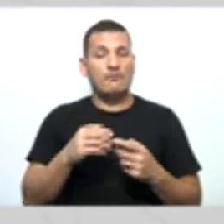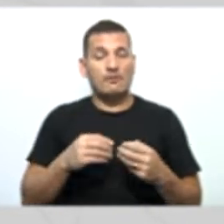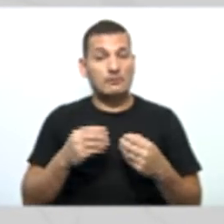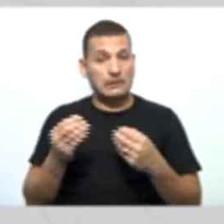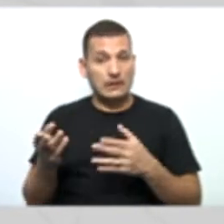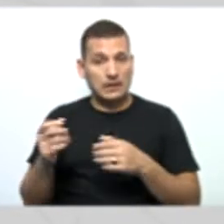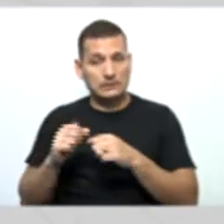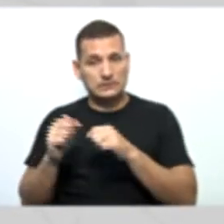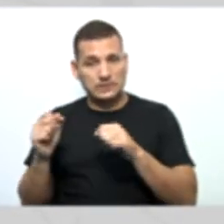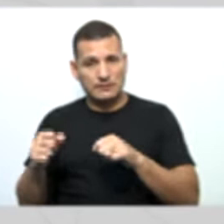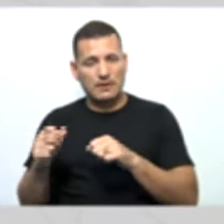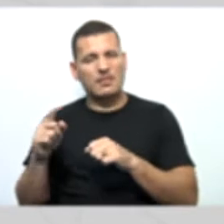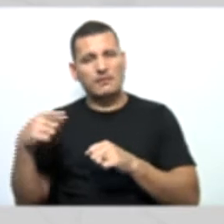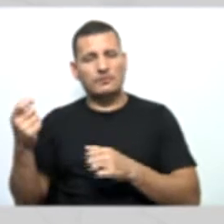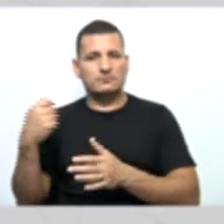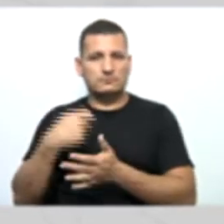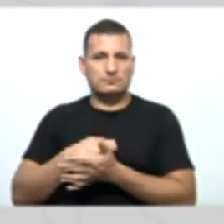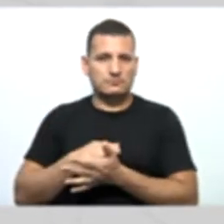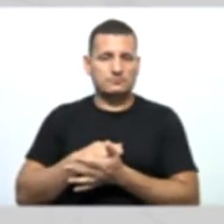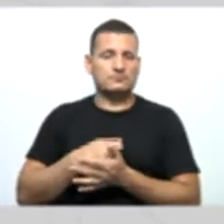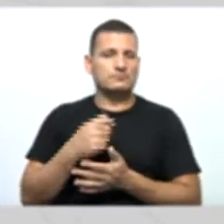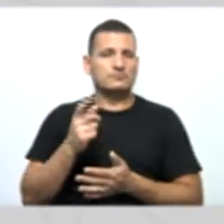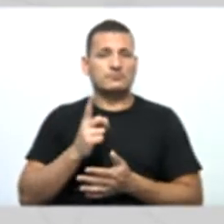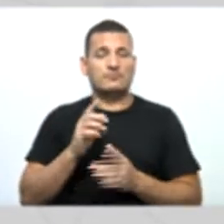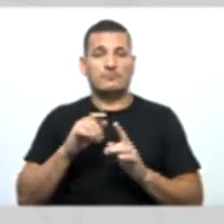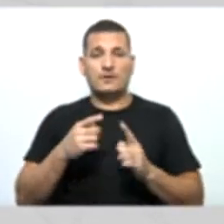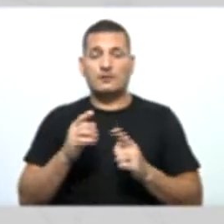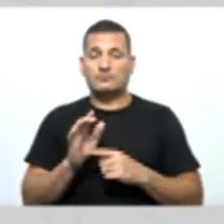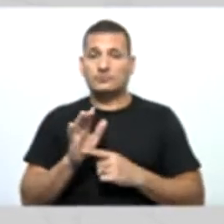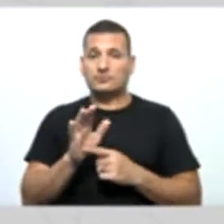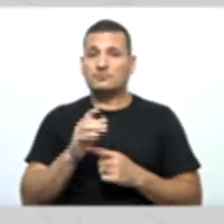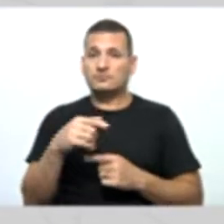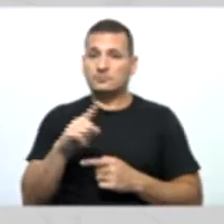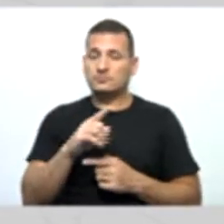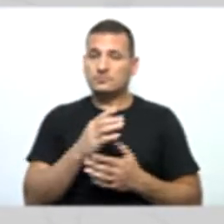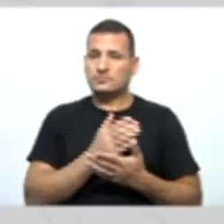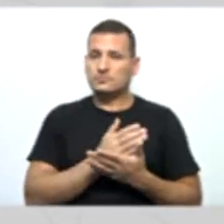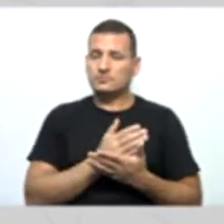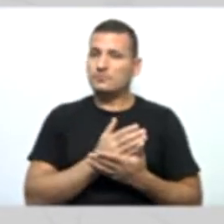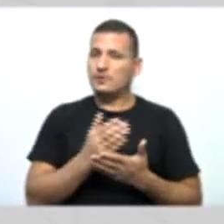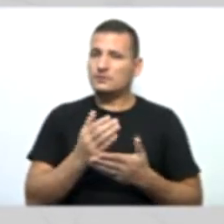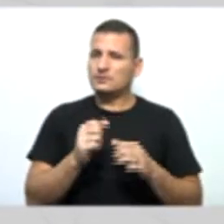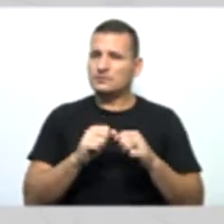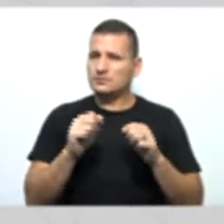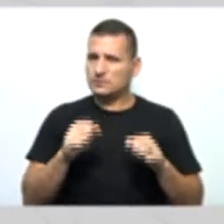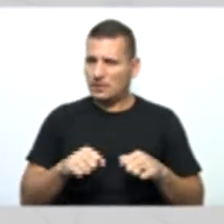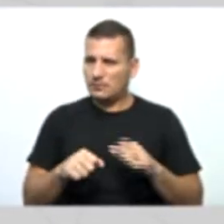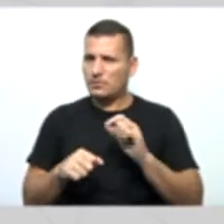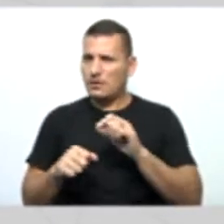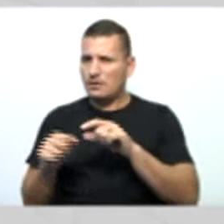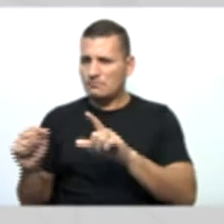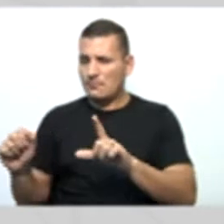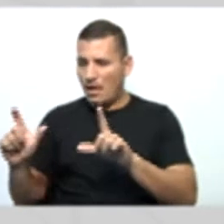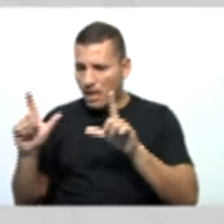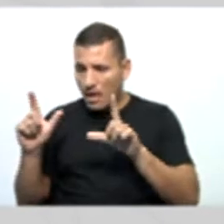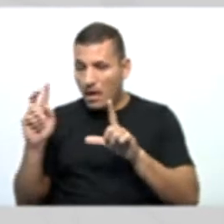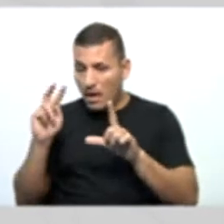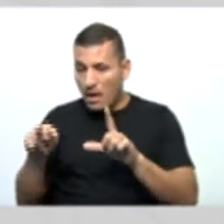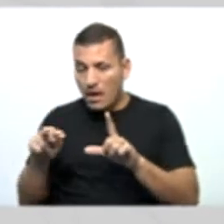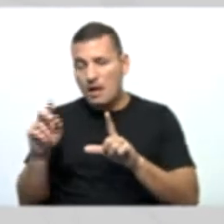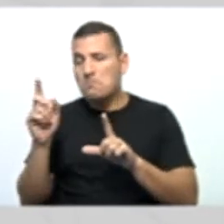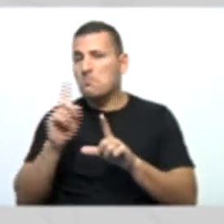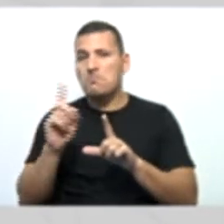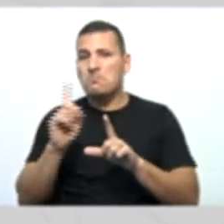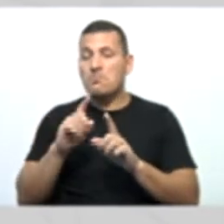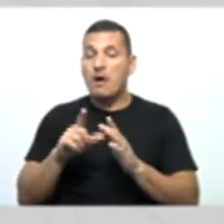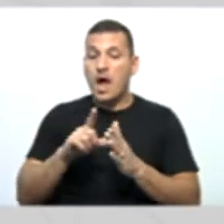sistema. Mas a gente está mostrando para você que o sistema não começa quando ele está aparecendo aí para você, não. Ele